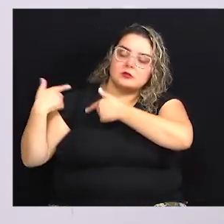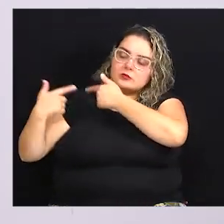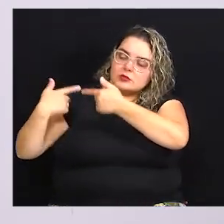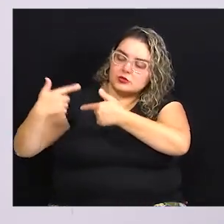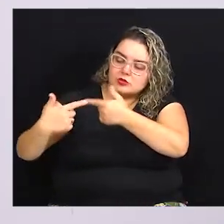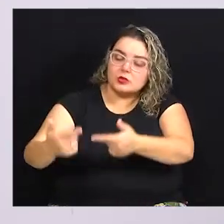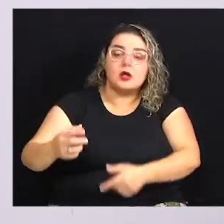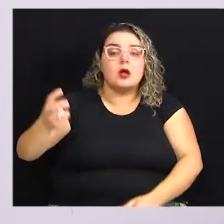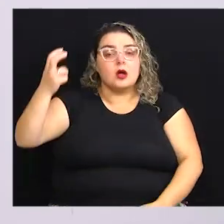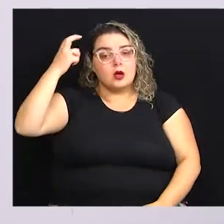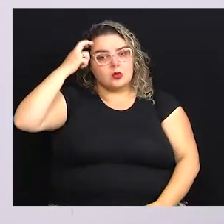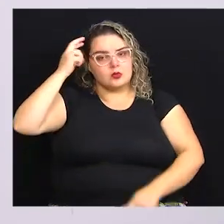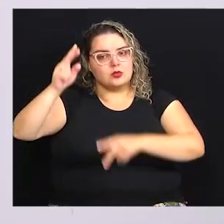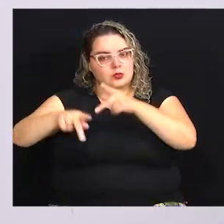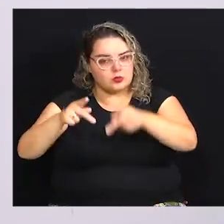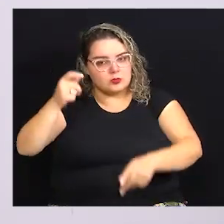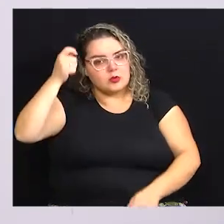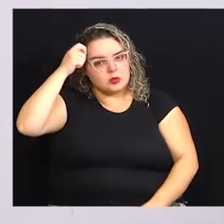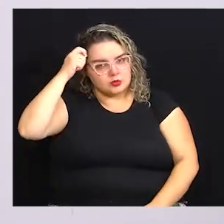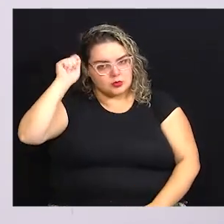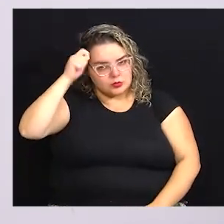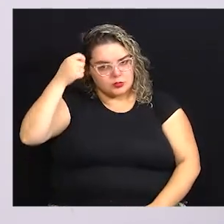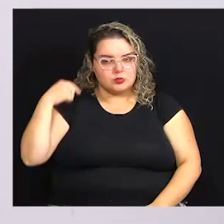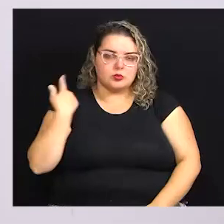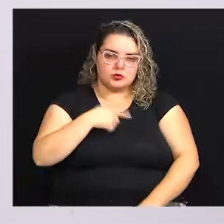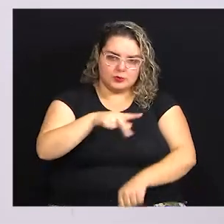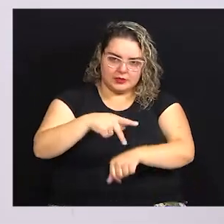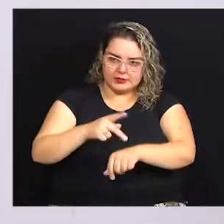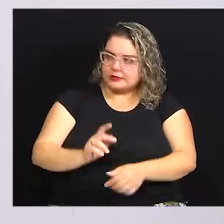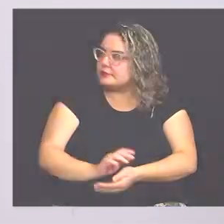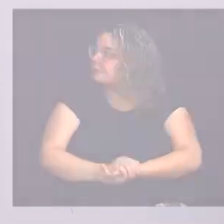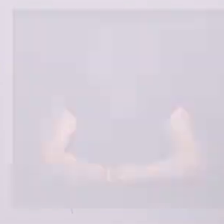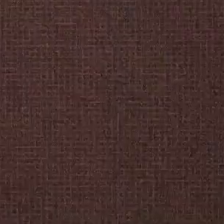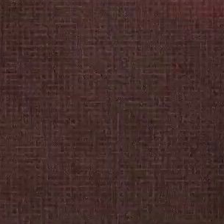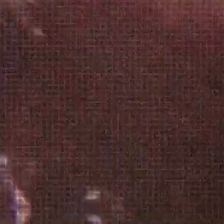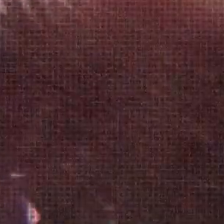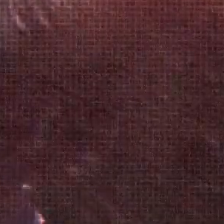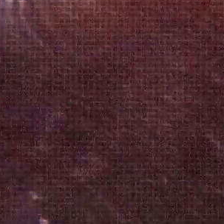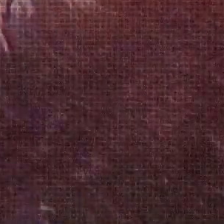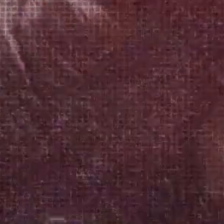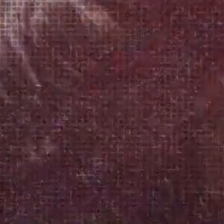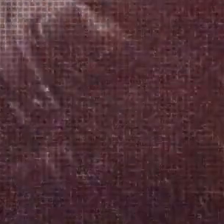as inúmeras tradições, a cultura e a população negra do nosso país.